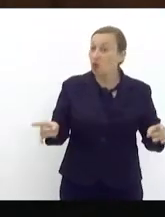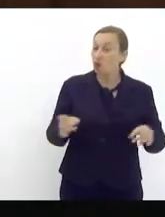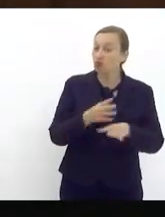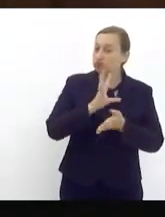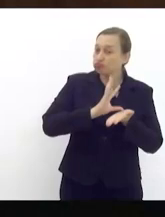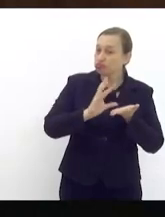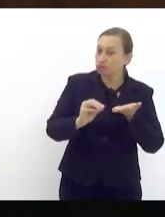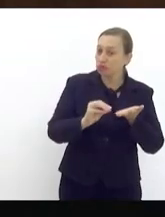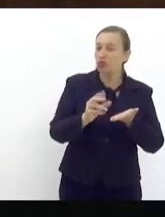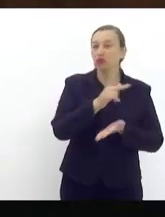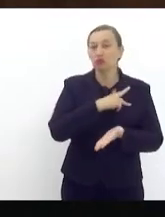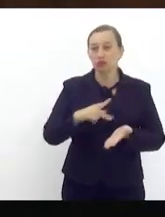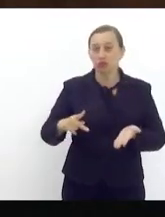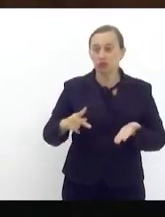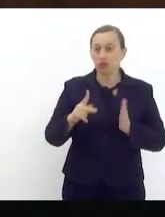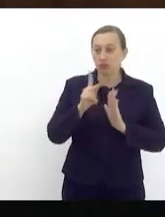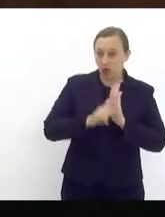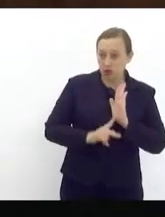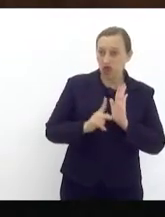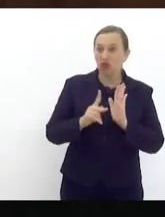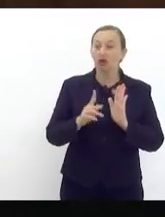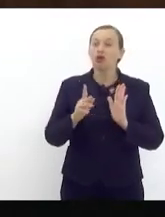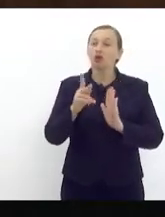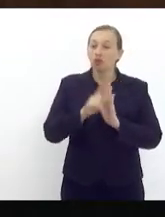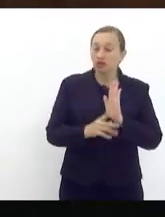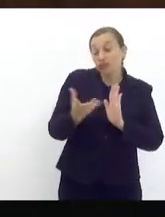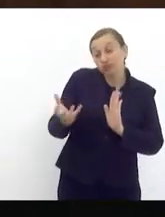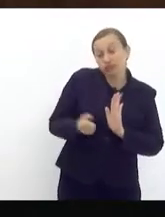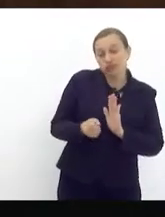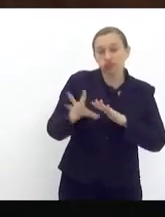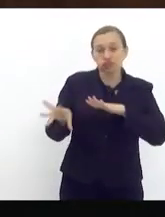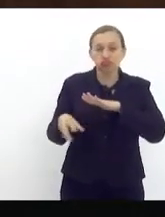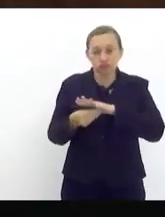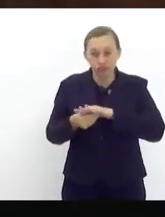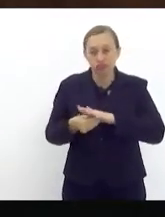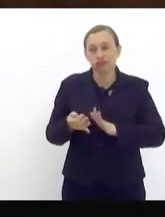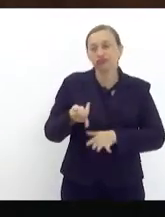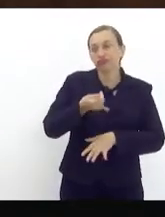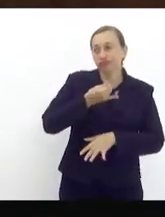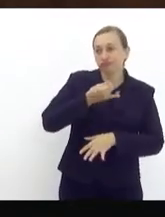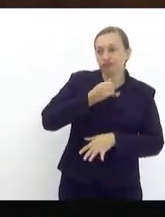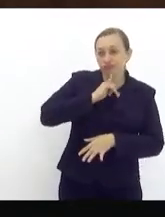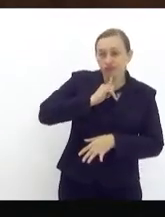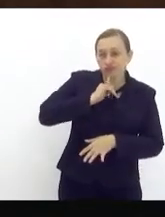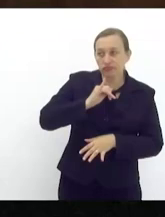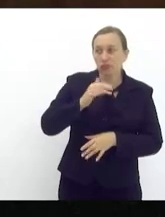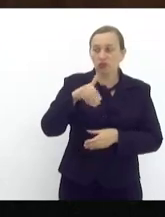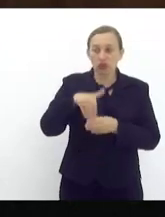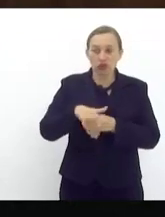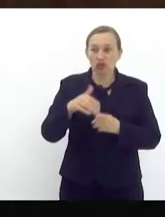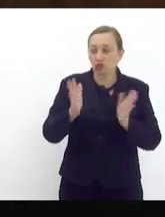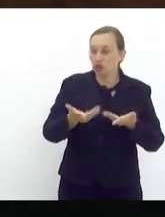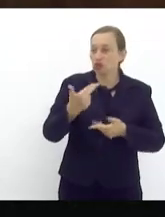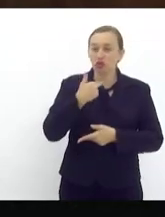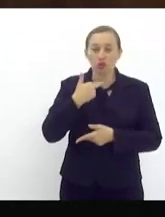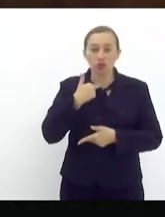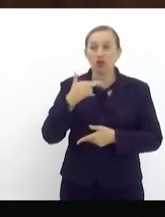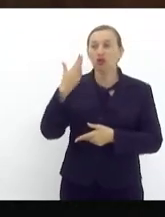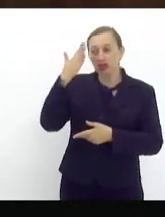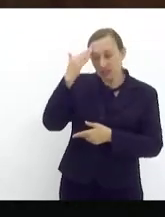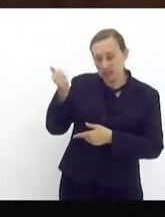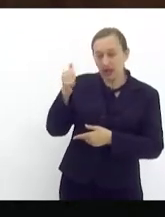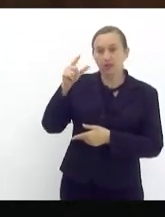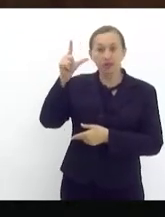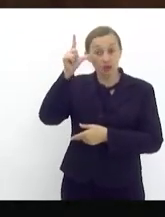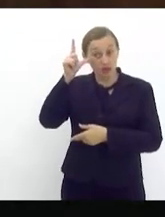pautou o projeto. O projeto recebeu emendas e, enfim, não vai conseguir ser votado hoje. A Lucinha sabe, desde o início a gente